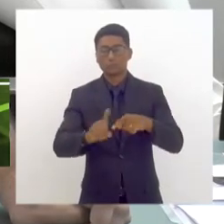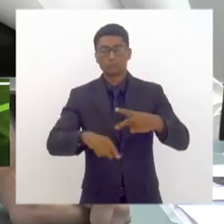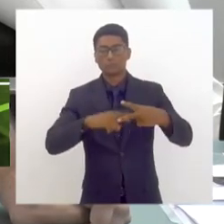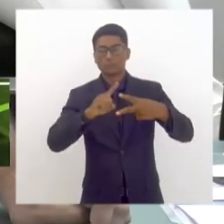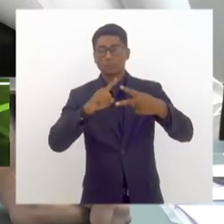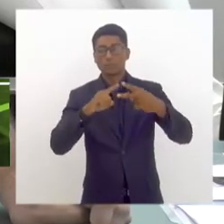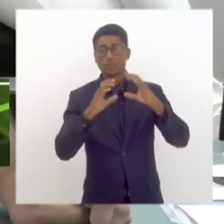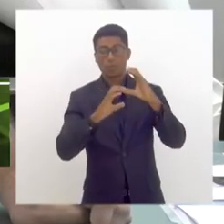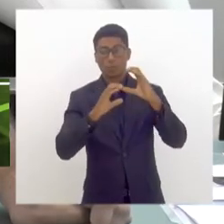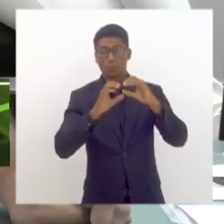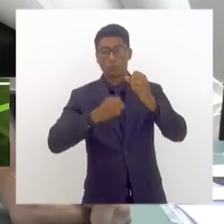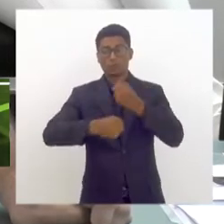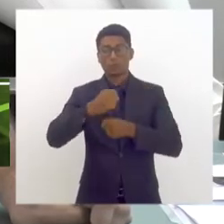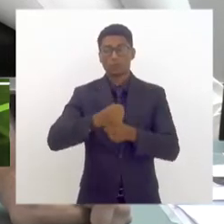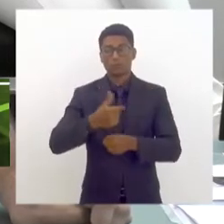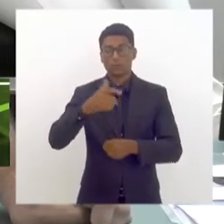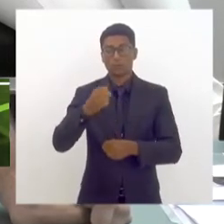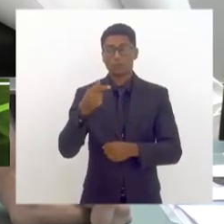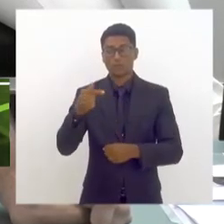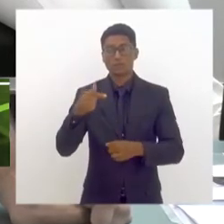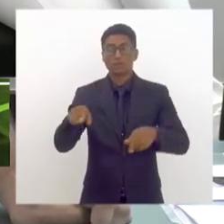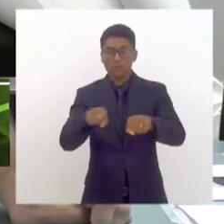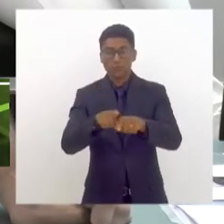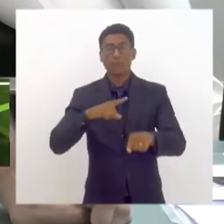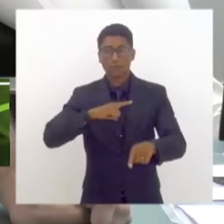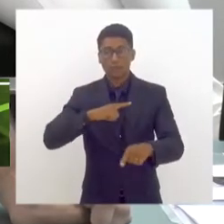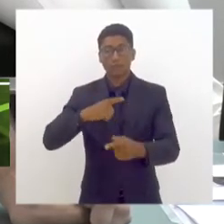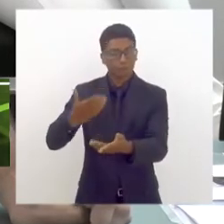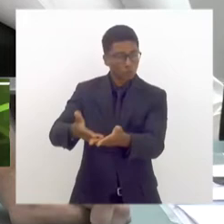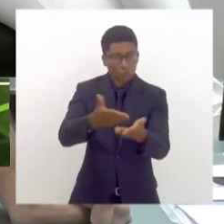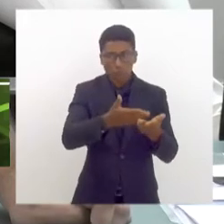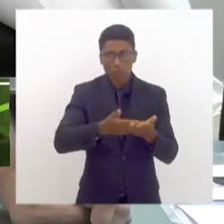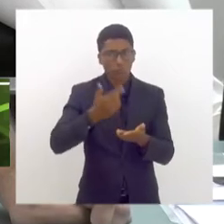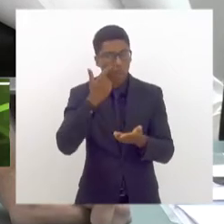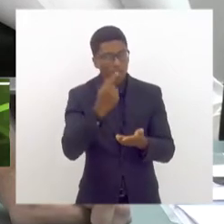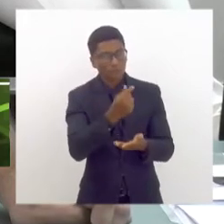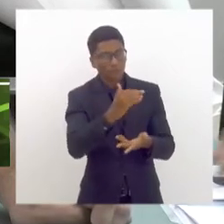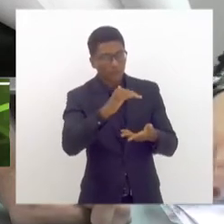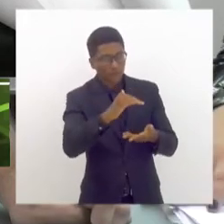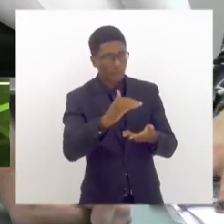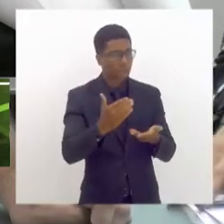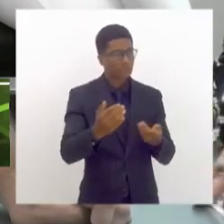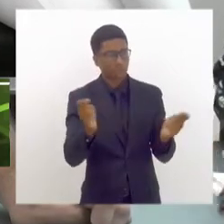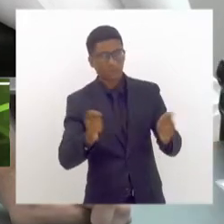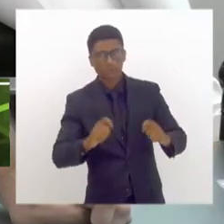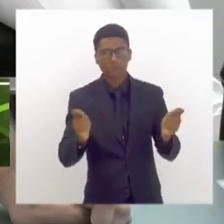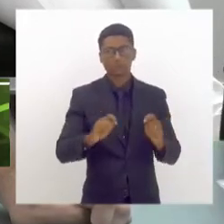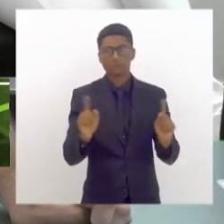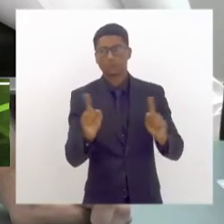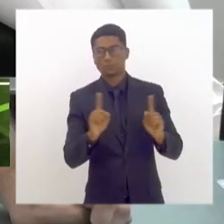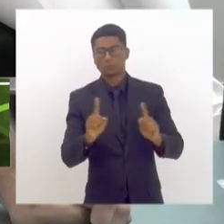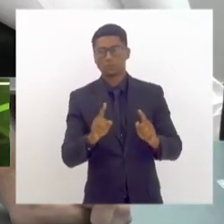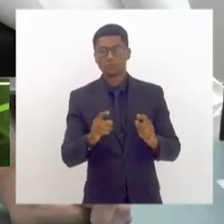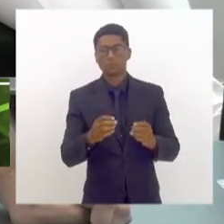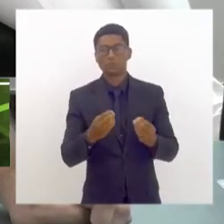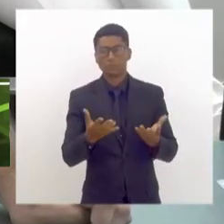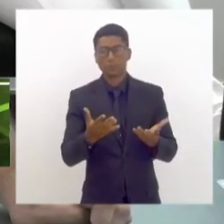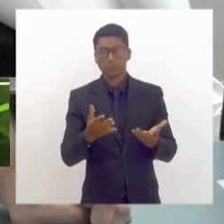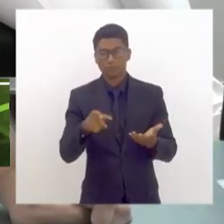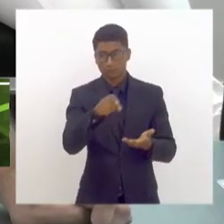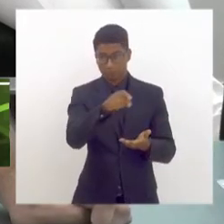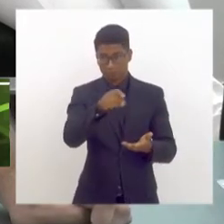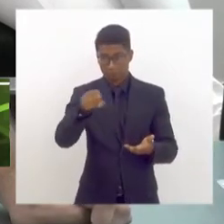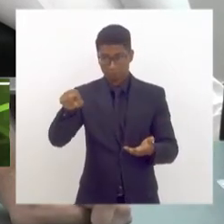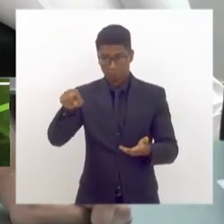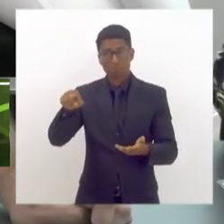feito, inclusive, estudo de impacto financeiro para fazer a cobertura da questão de acompanhamento e avaliação do Estado